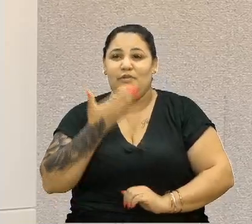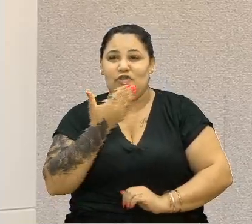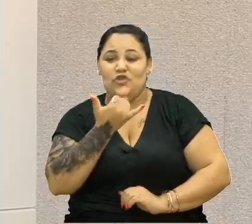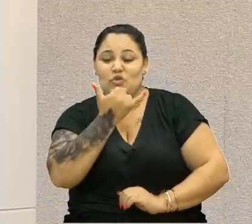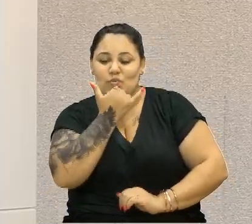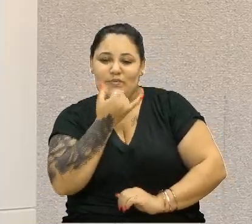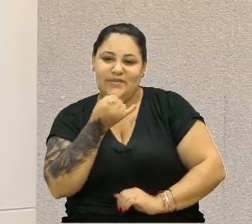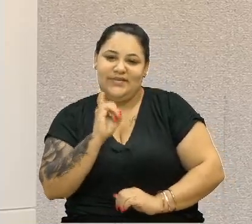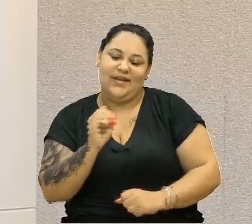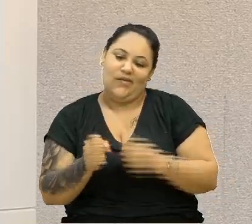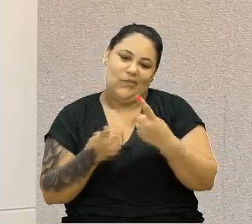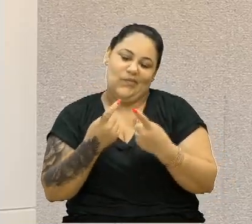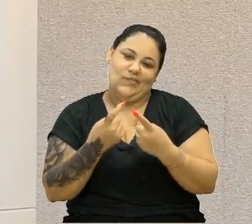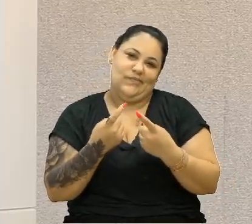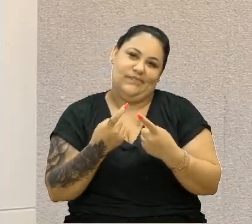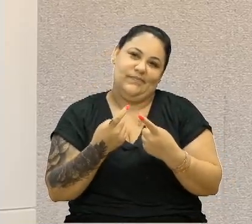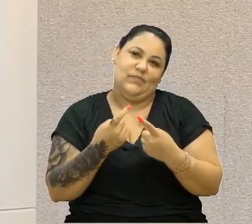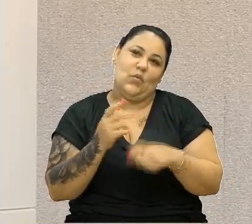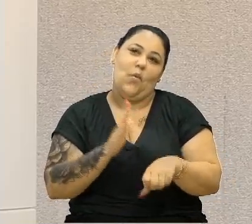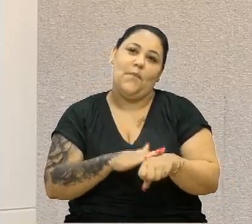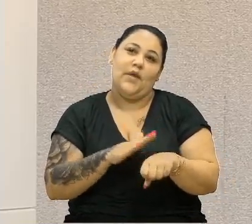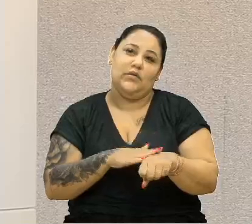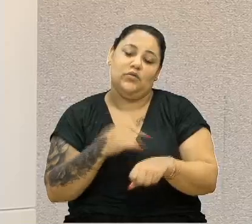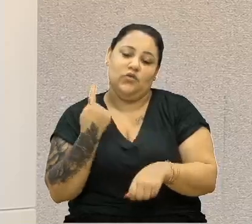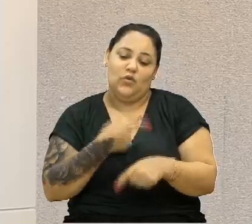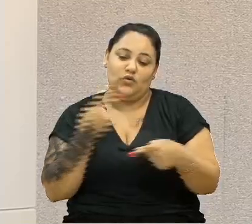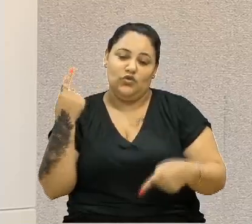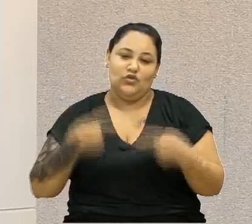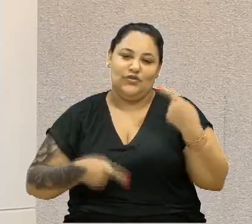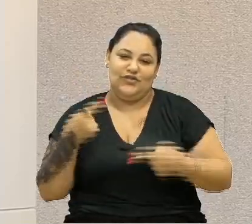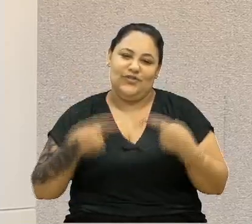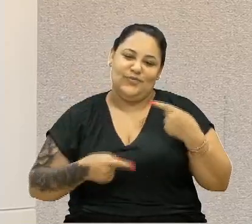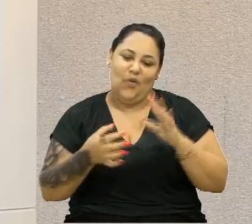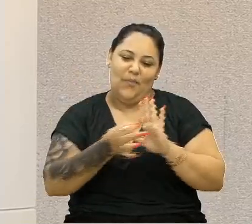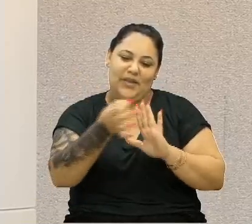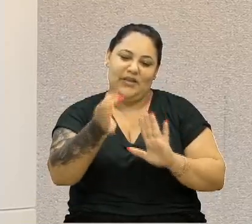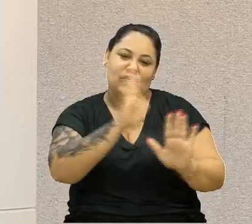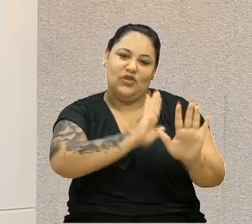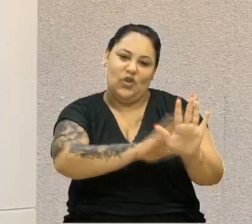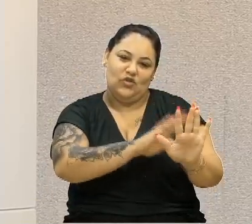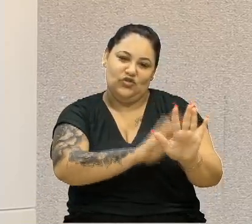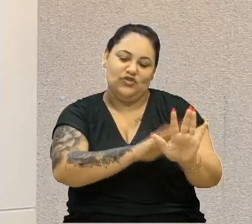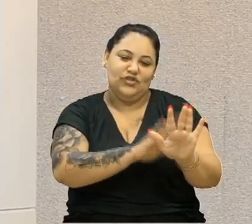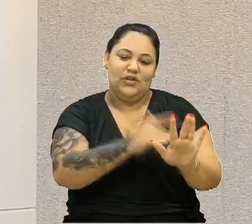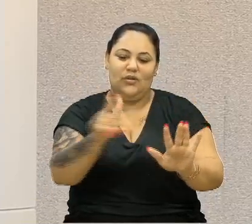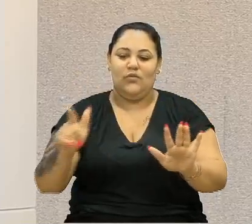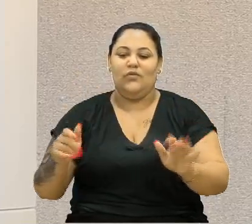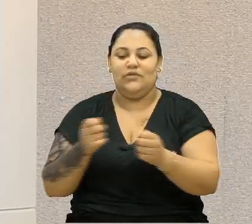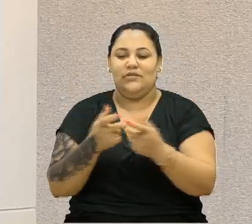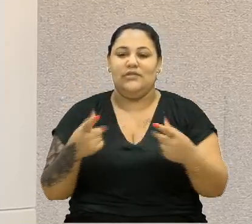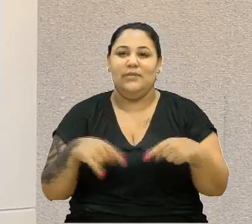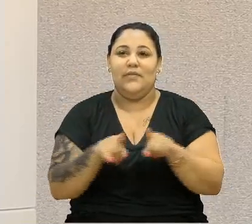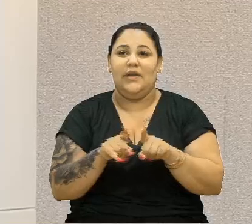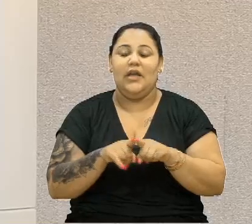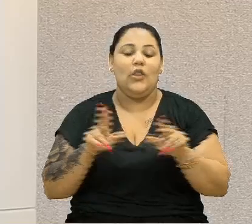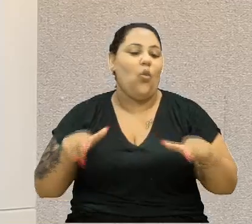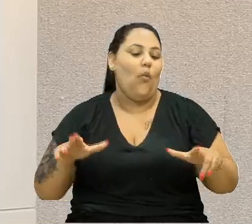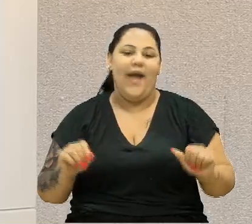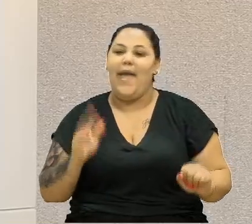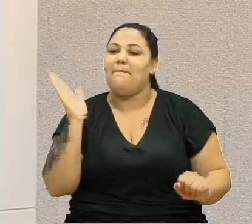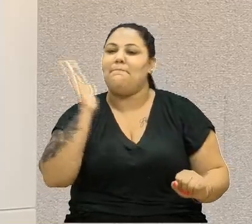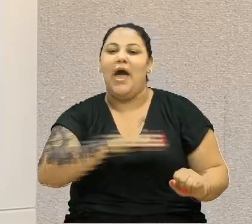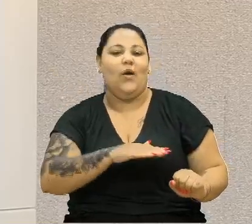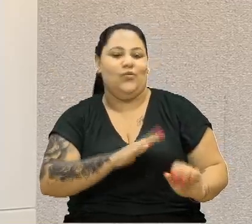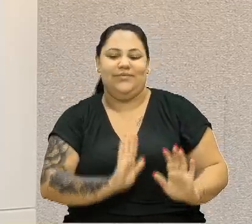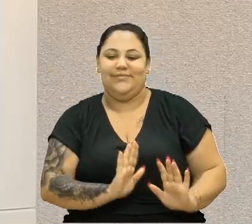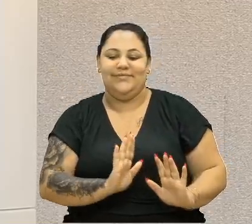gente acabou discutindo por ideologia ou por alguma outra falha. Nunca foi por maldade, mas sim por os